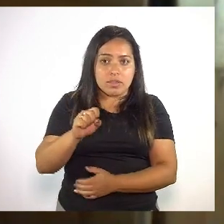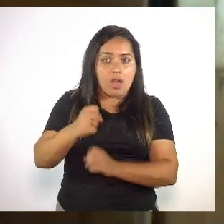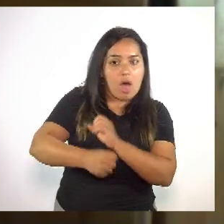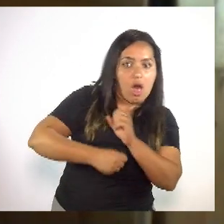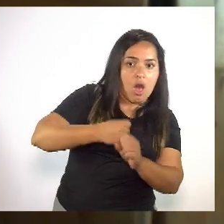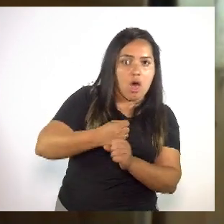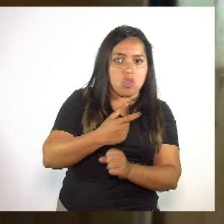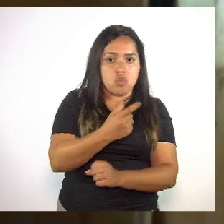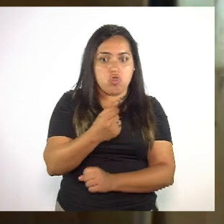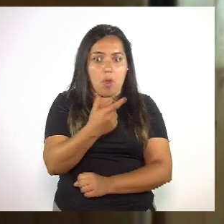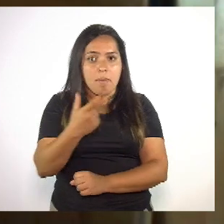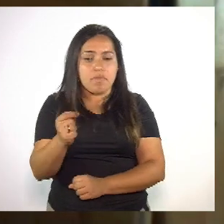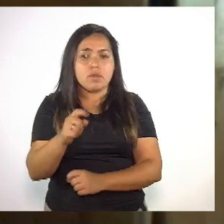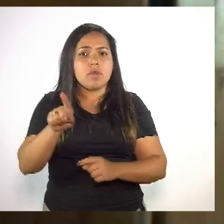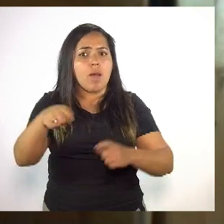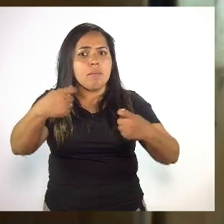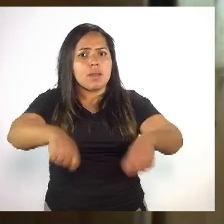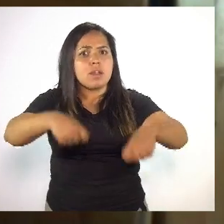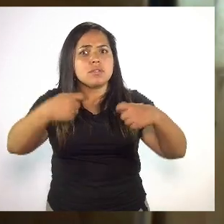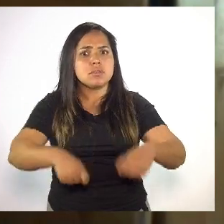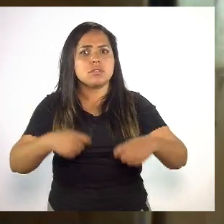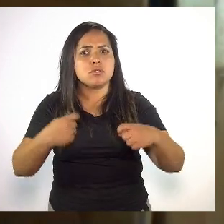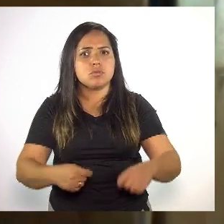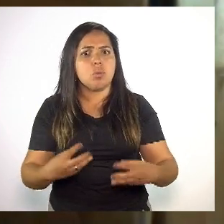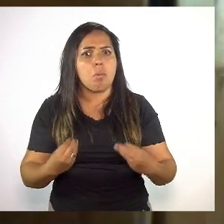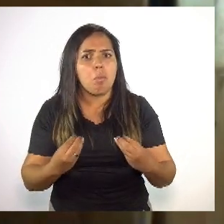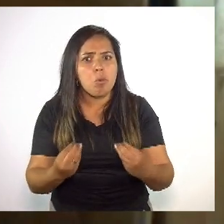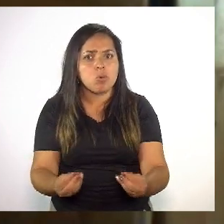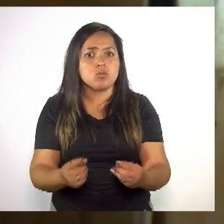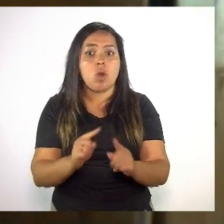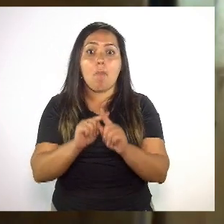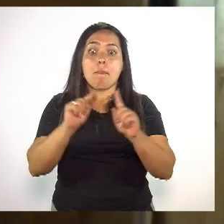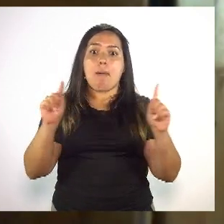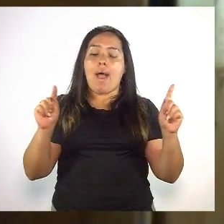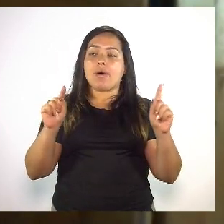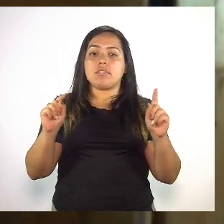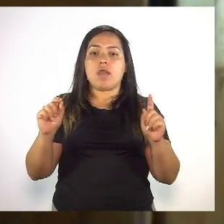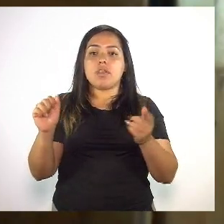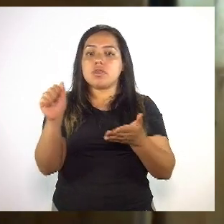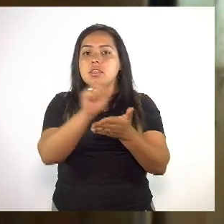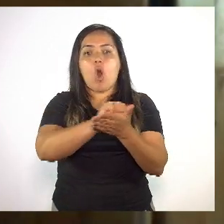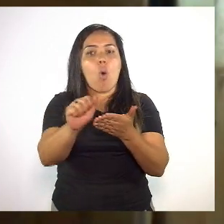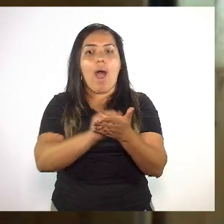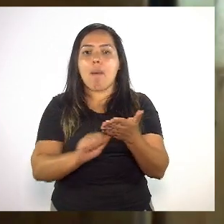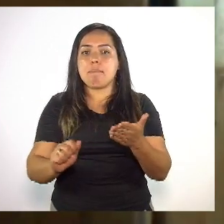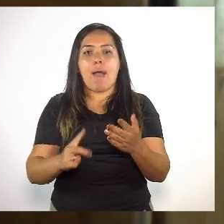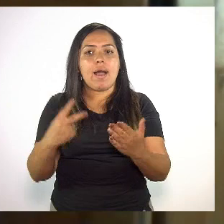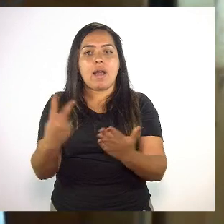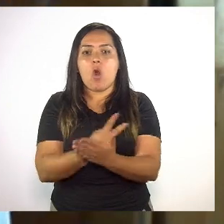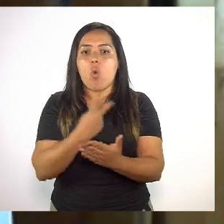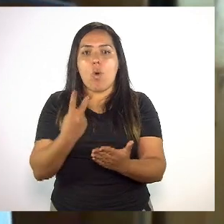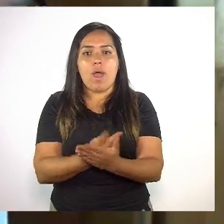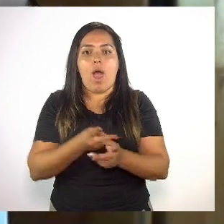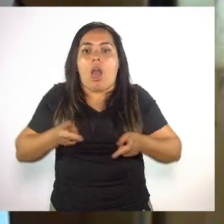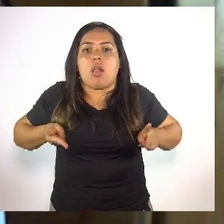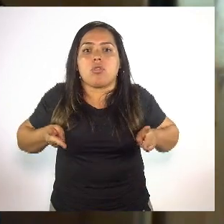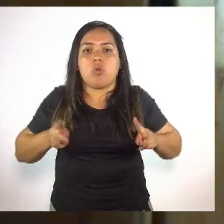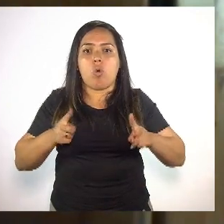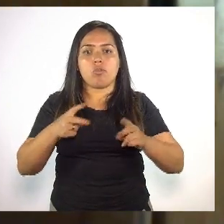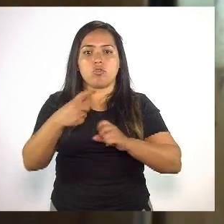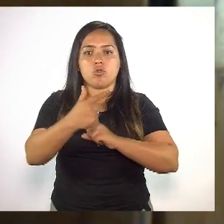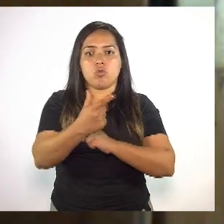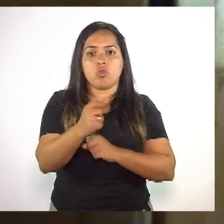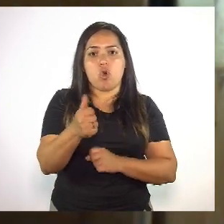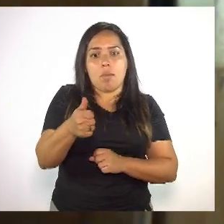mas não faz com isso, né, apagar as irregularidades de